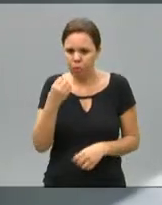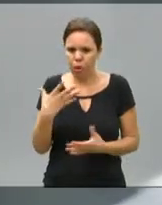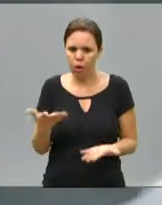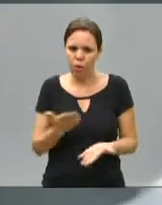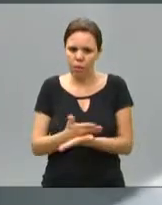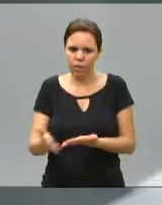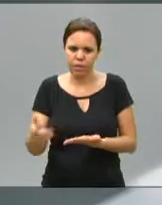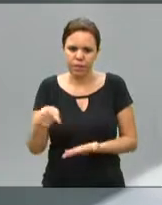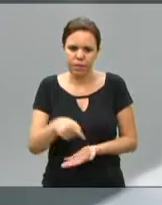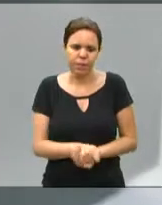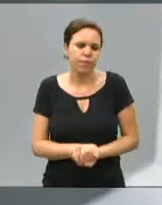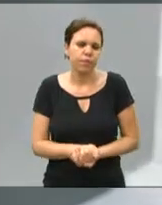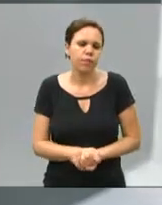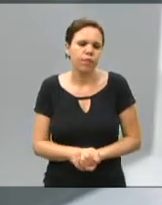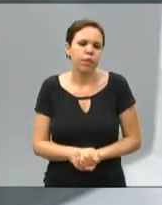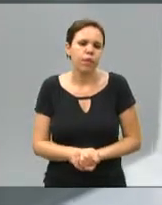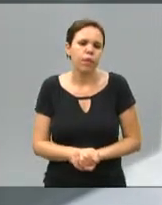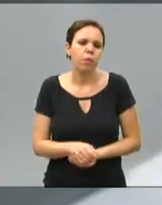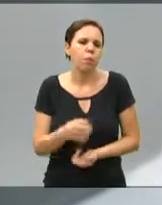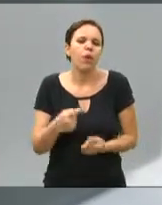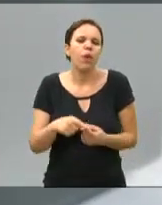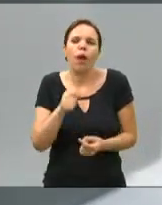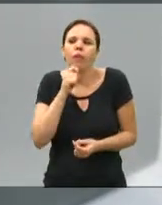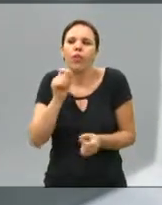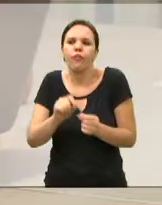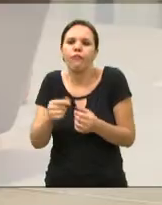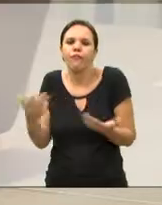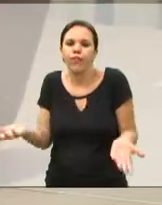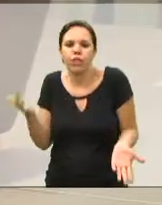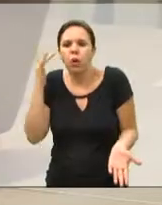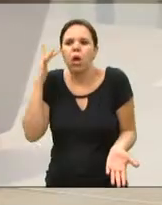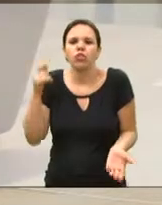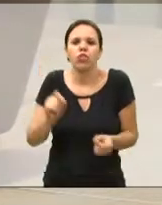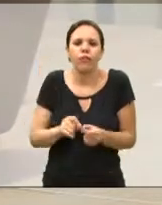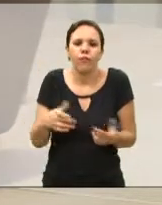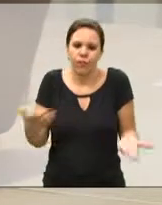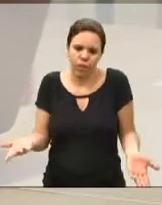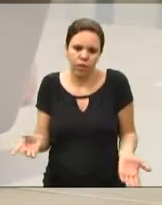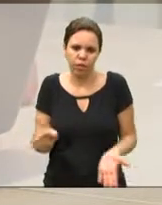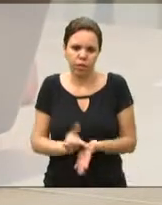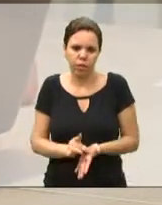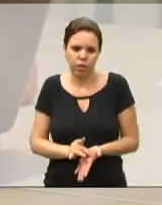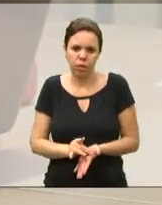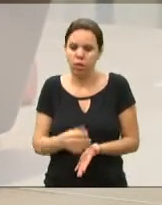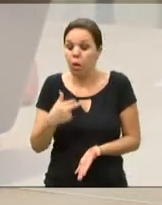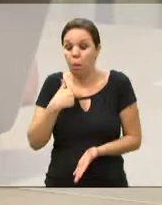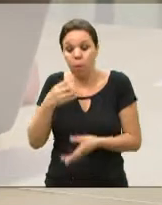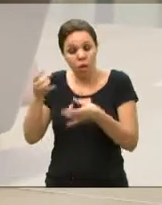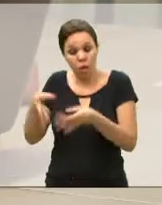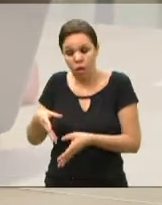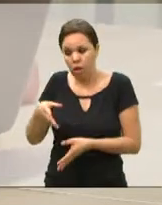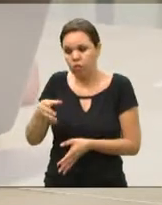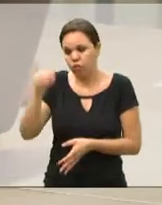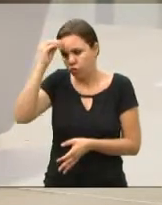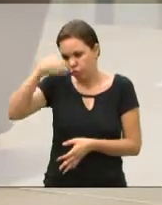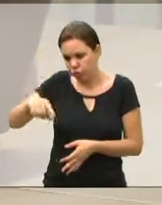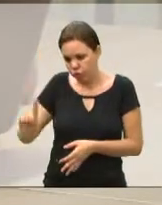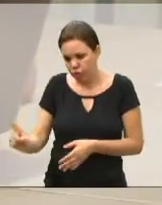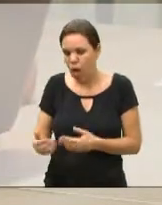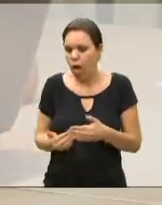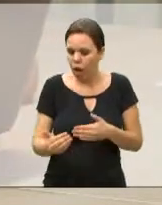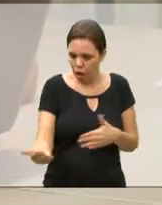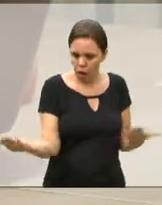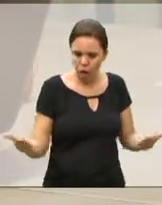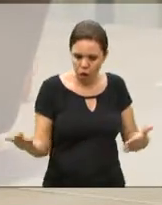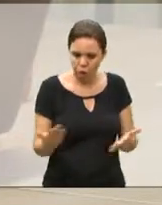de começar, né? Não dá pra você, assim, só porque eu não fiz ou eu achar que não fiz. Não pode abrir mão. Exatamente, não pode abrir mão. Então, a partir de agora, pegar